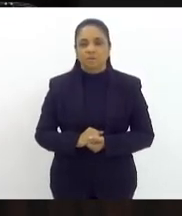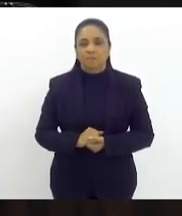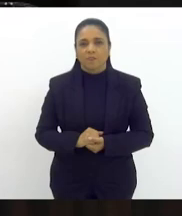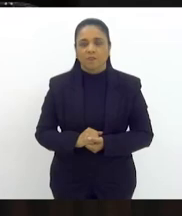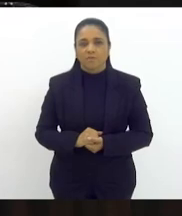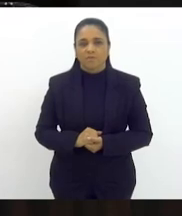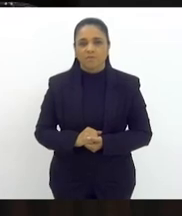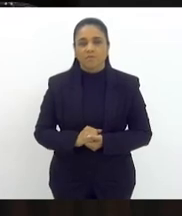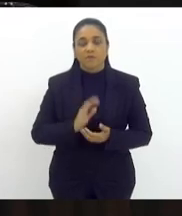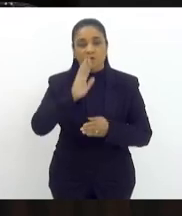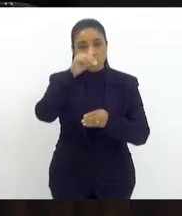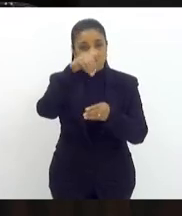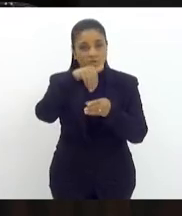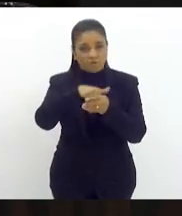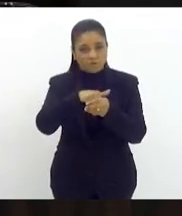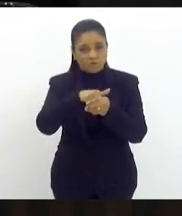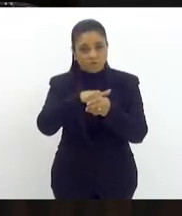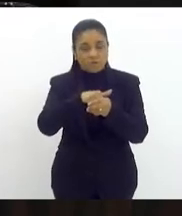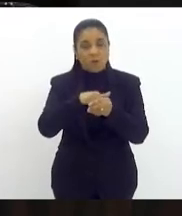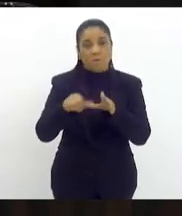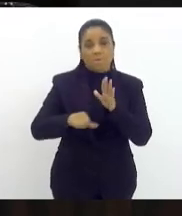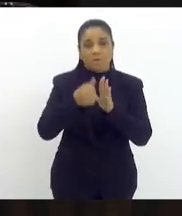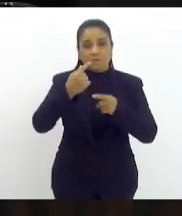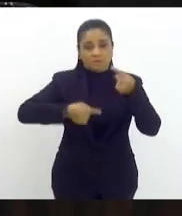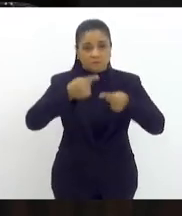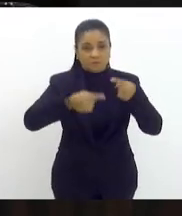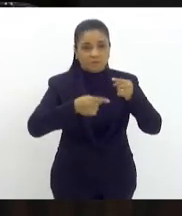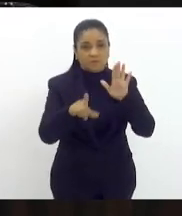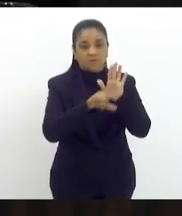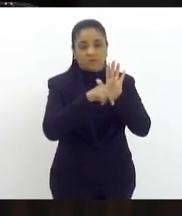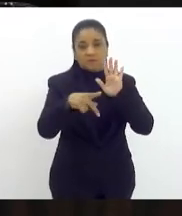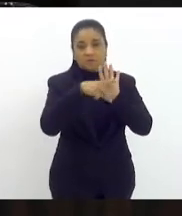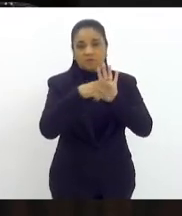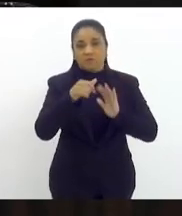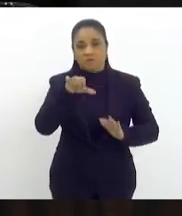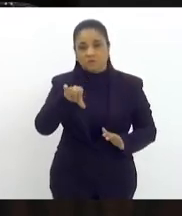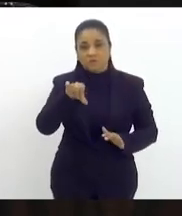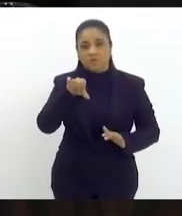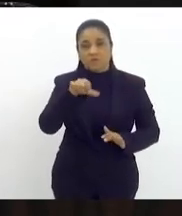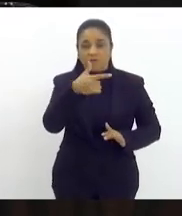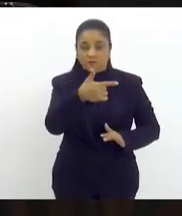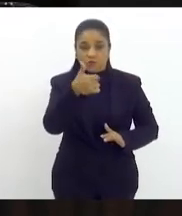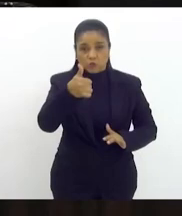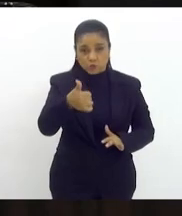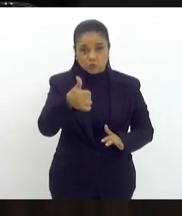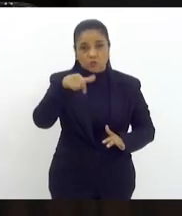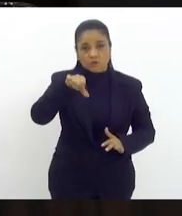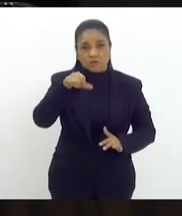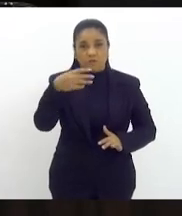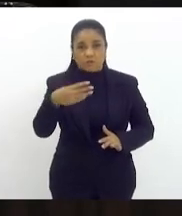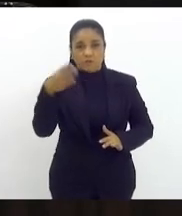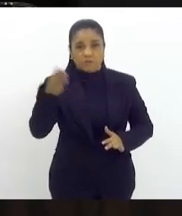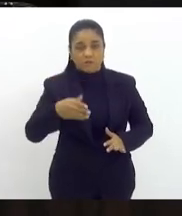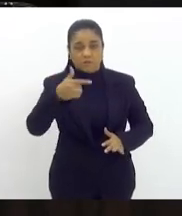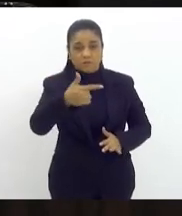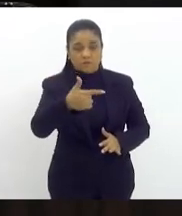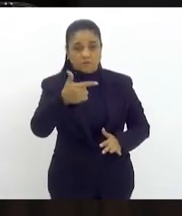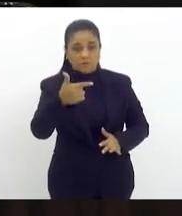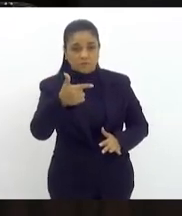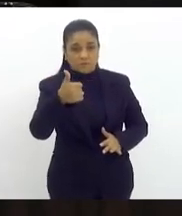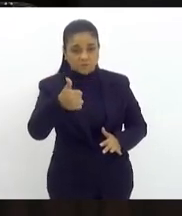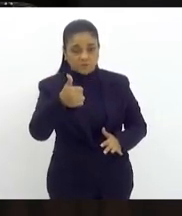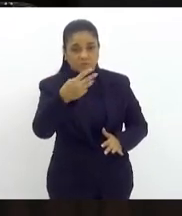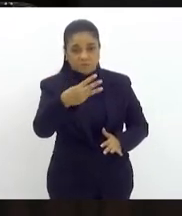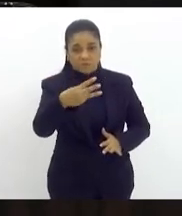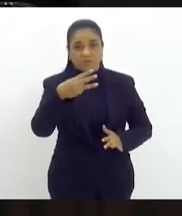Em votação e primeira discussão. Projeto de lei 2192, barra 2013, de autoria do deputado Bernardo